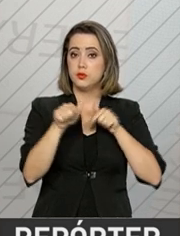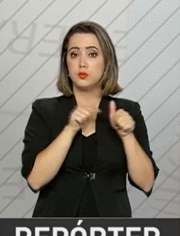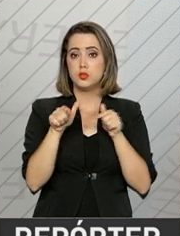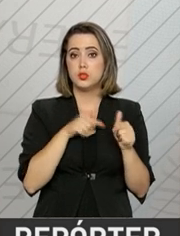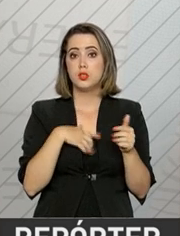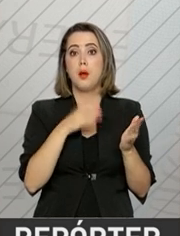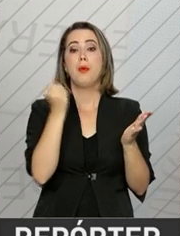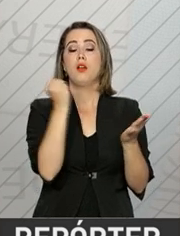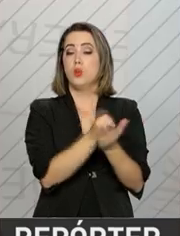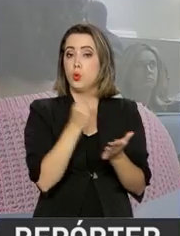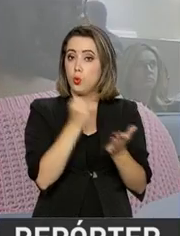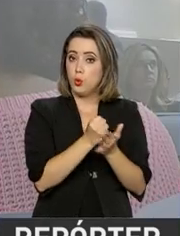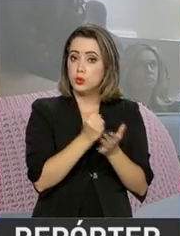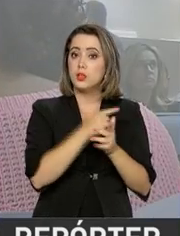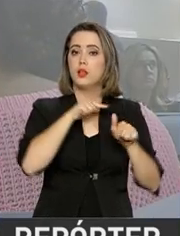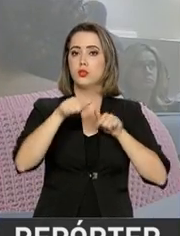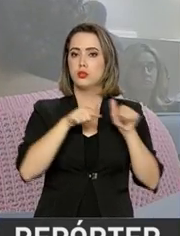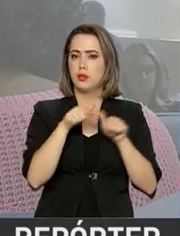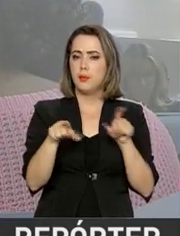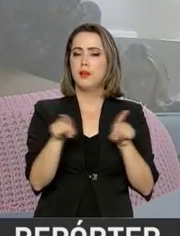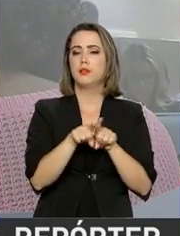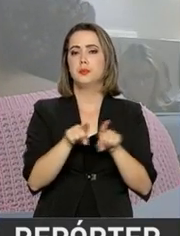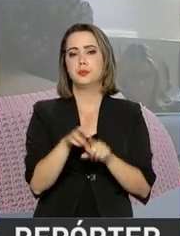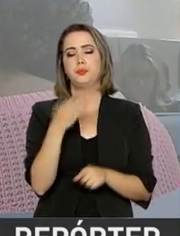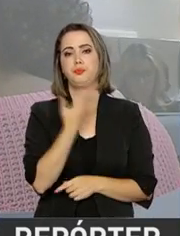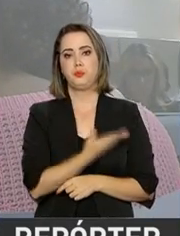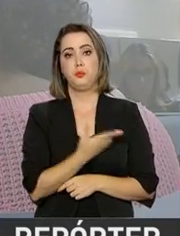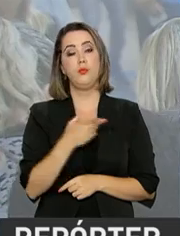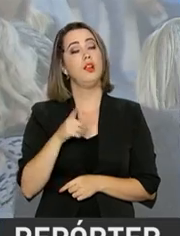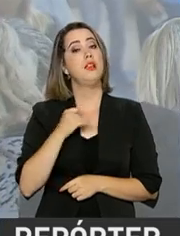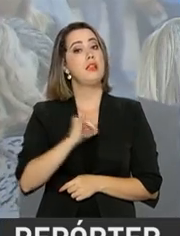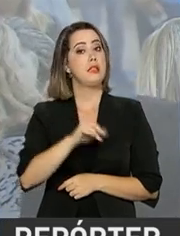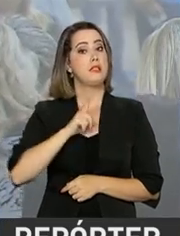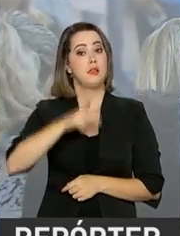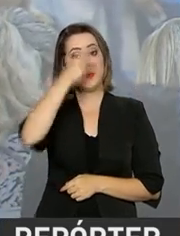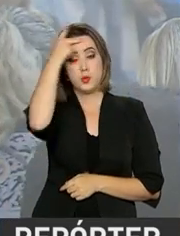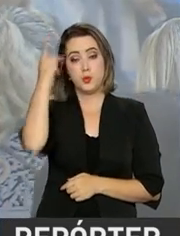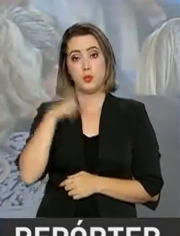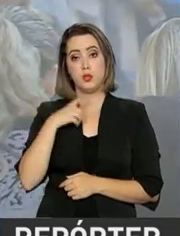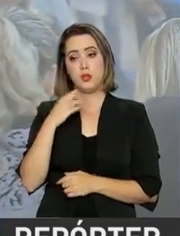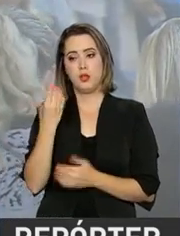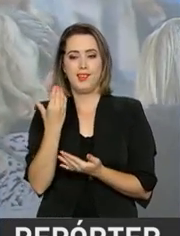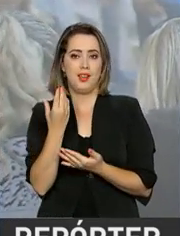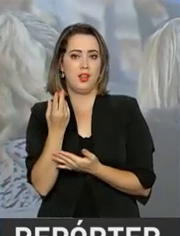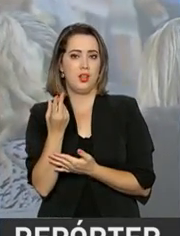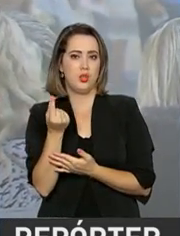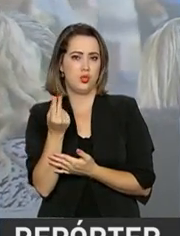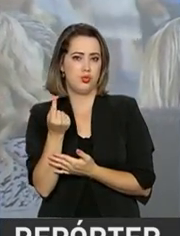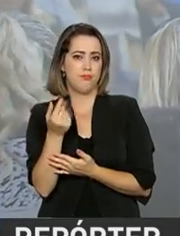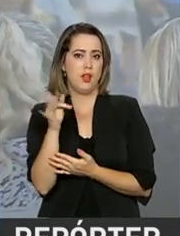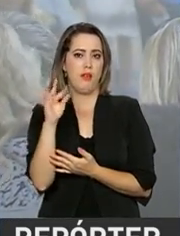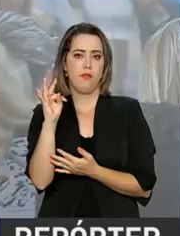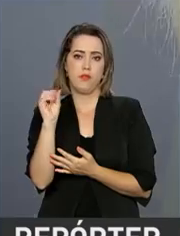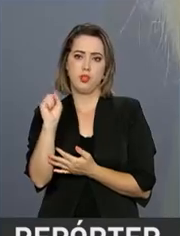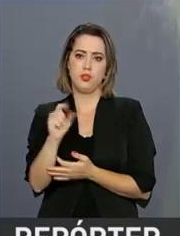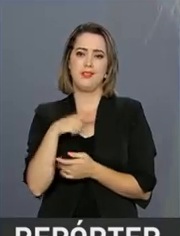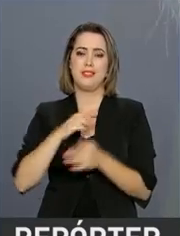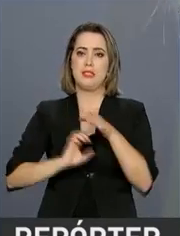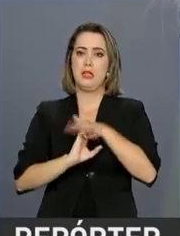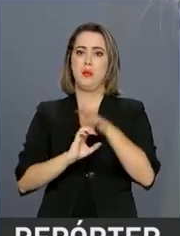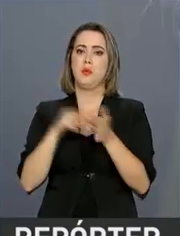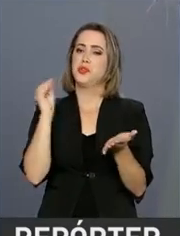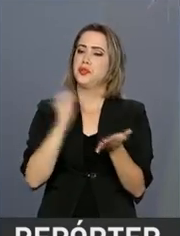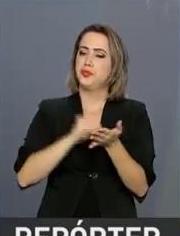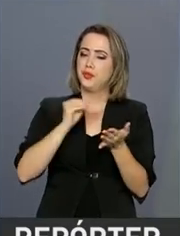do contrato de trabalho. E no caso da pessoa ter conta inativa, mas a empresa não ter depositado os valores, a